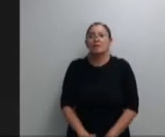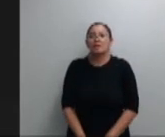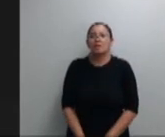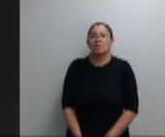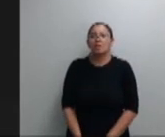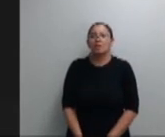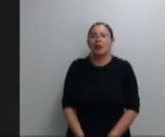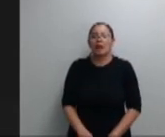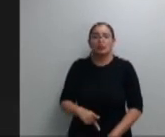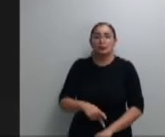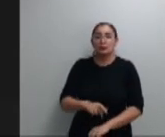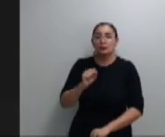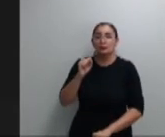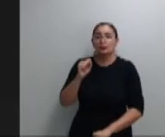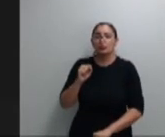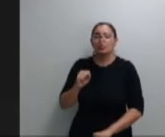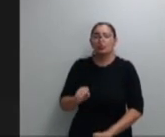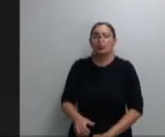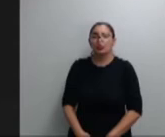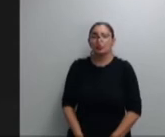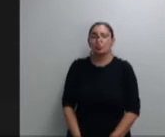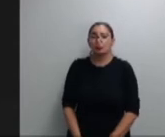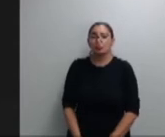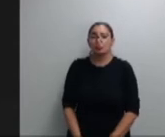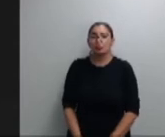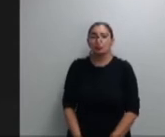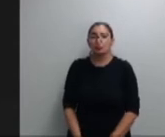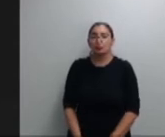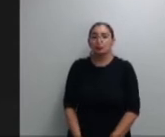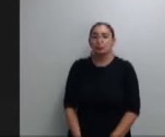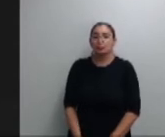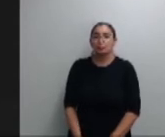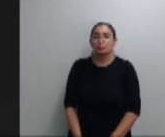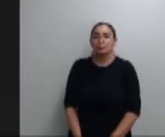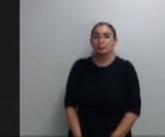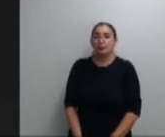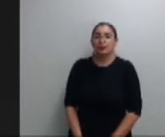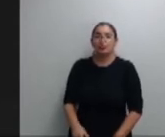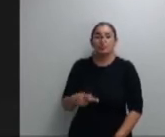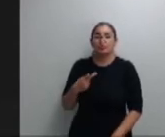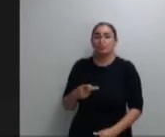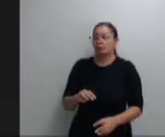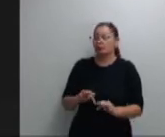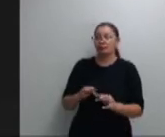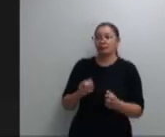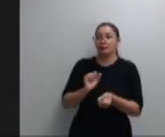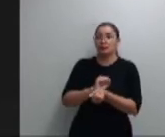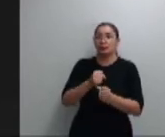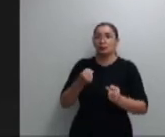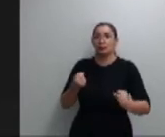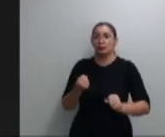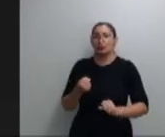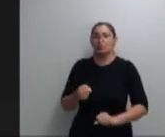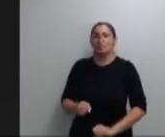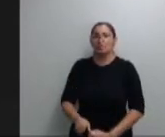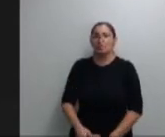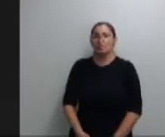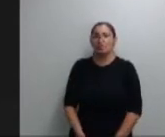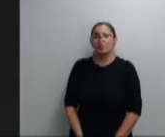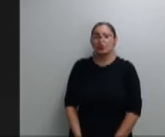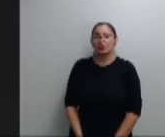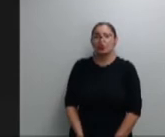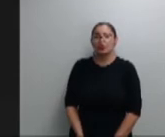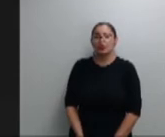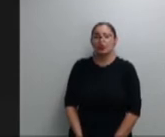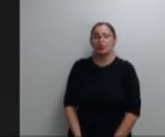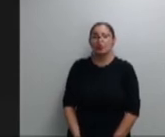pós-graduação estrito senso e lato senso também sei que isso é totalmente impossível então admitir esse critério mas veja